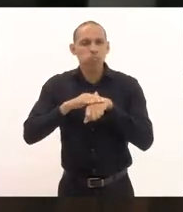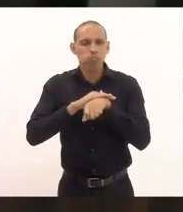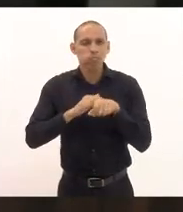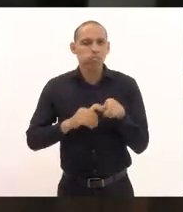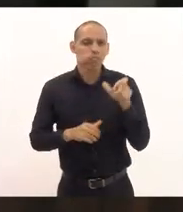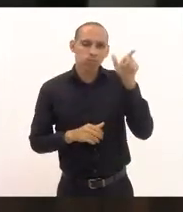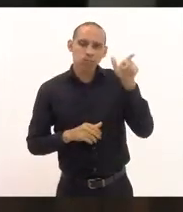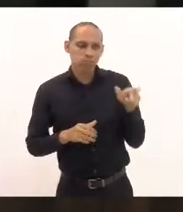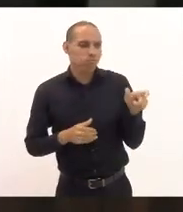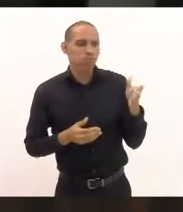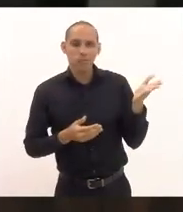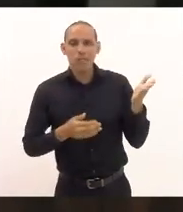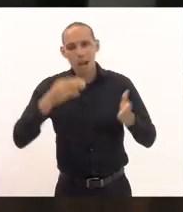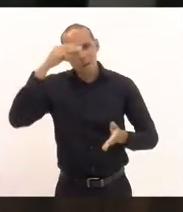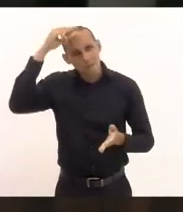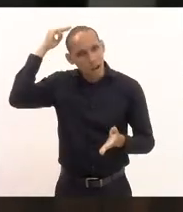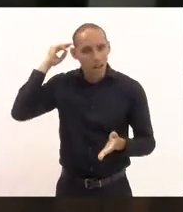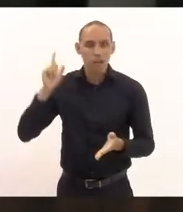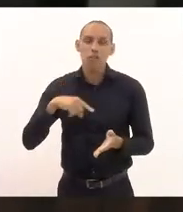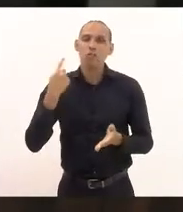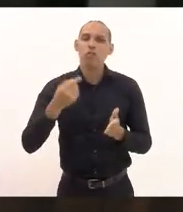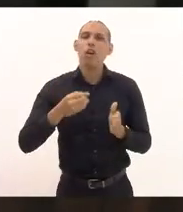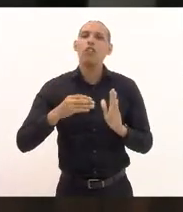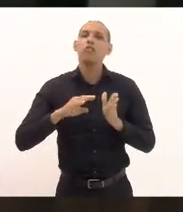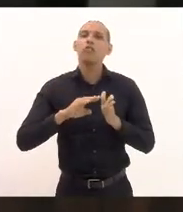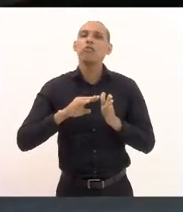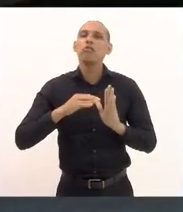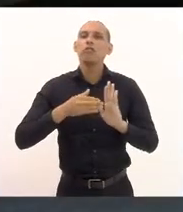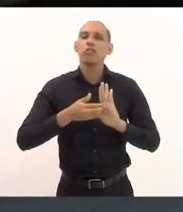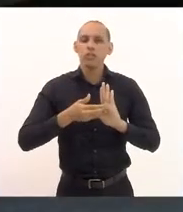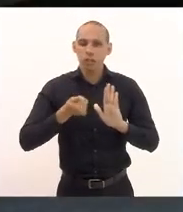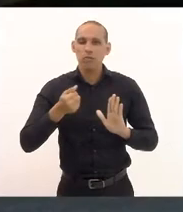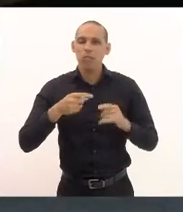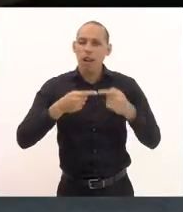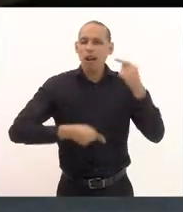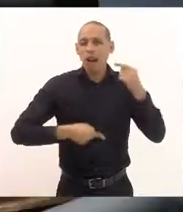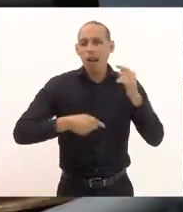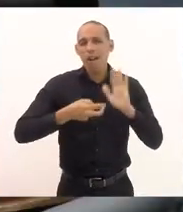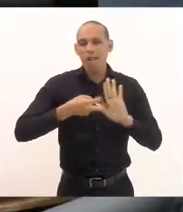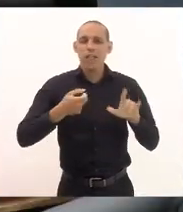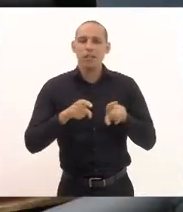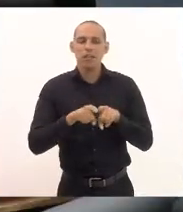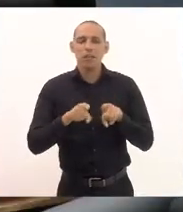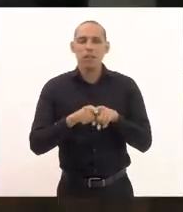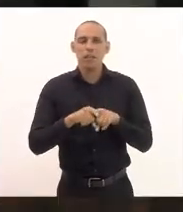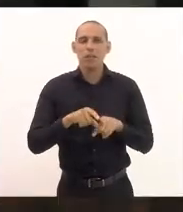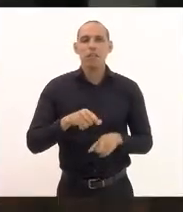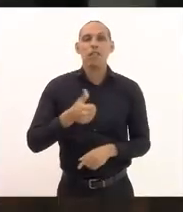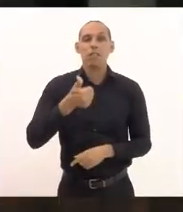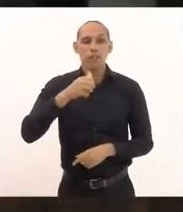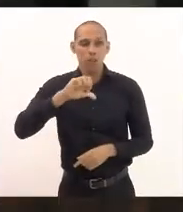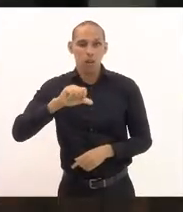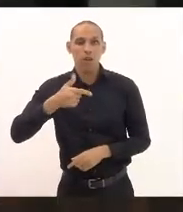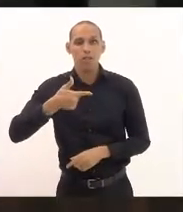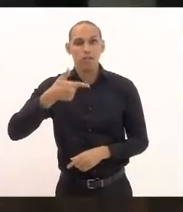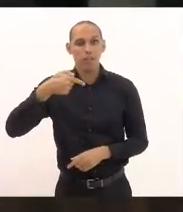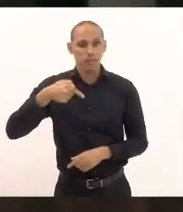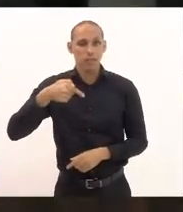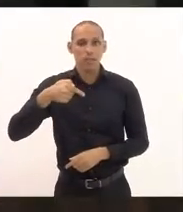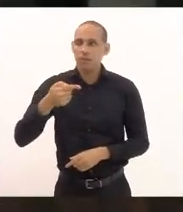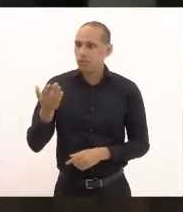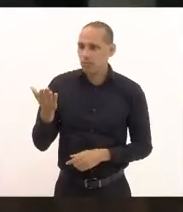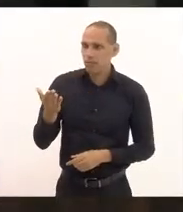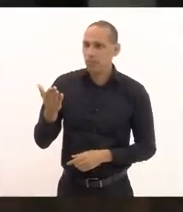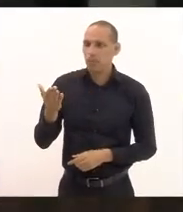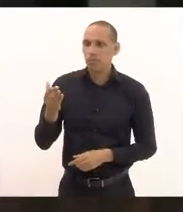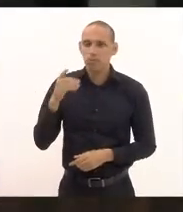o Márcio, nós vamos acordar pela derrubada do veto. Então, vamos derrubar o 19º, 27º, e quer falar,